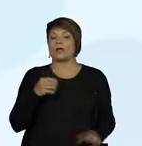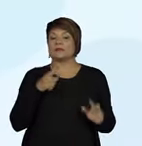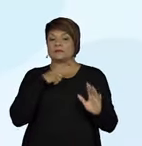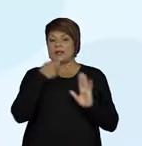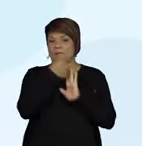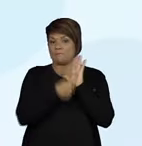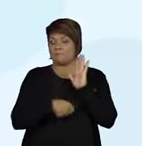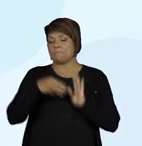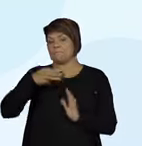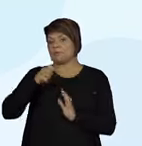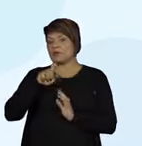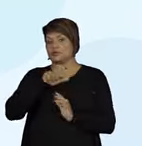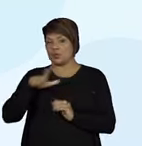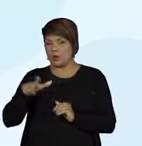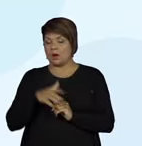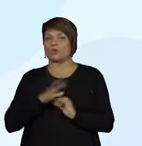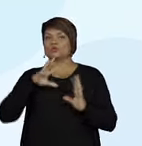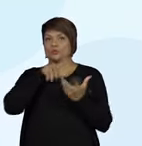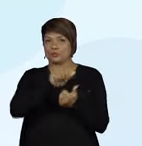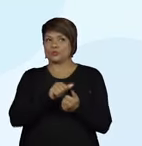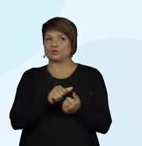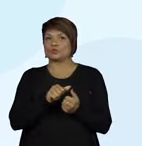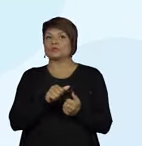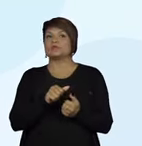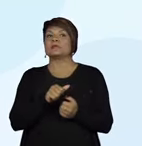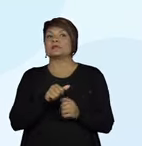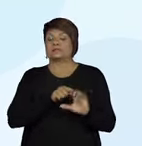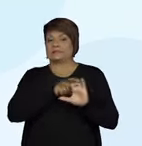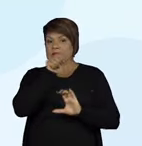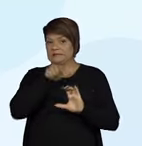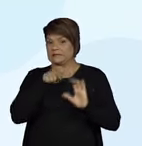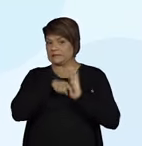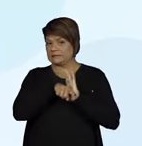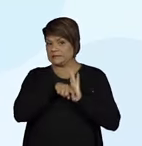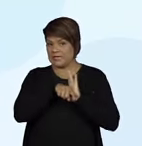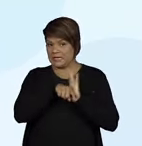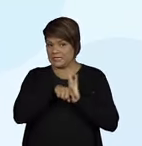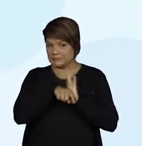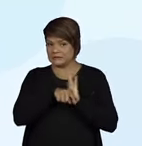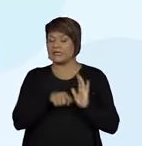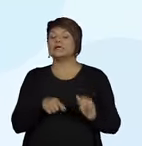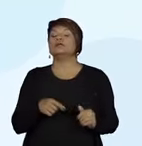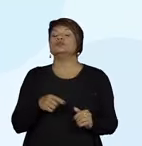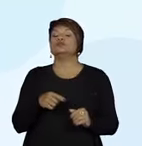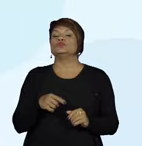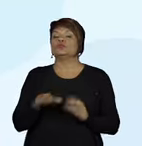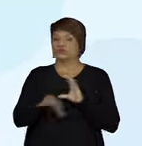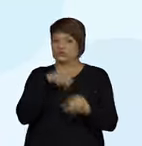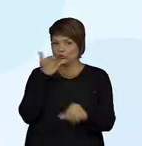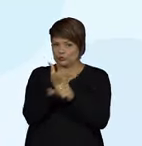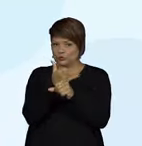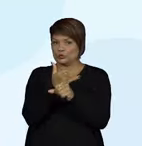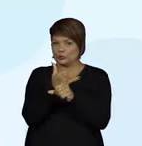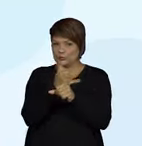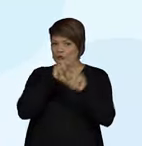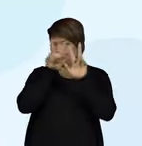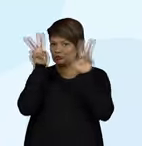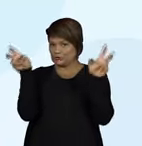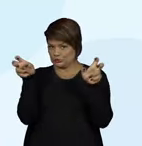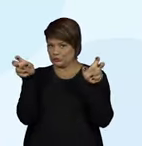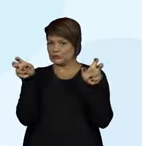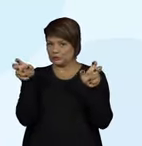do Mundo, Ciência no YouTube. Esse é o título da nossa